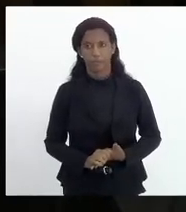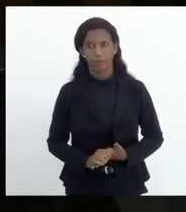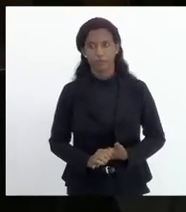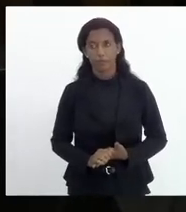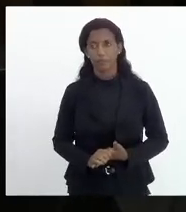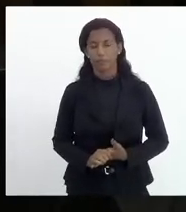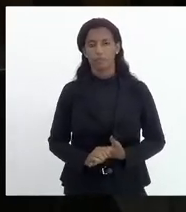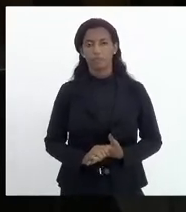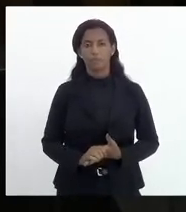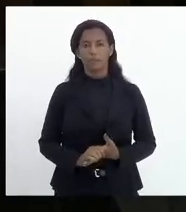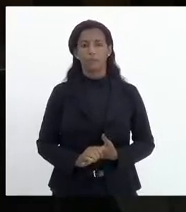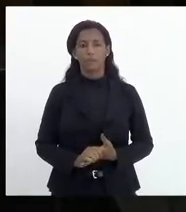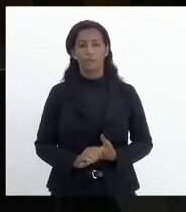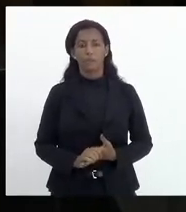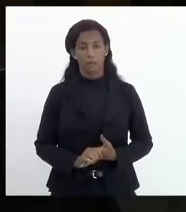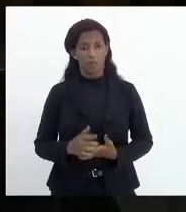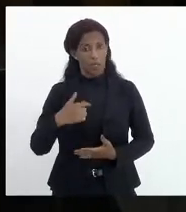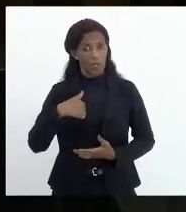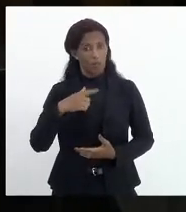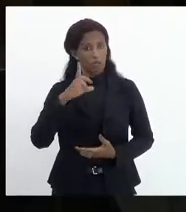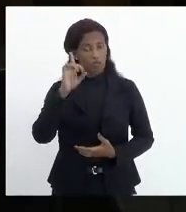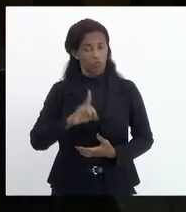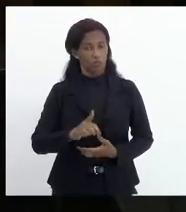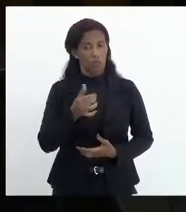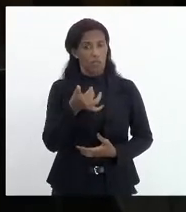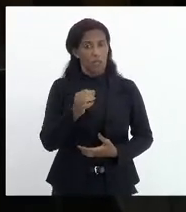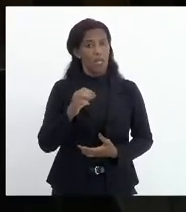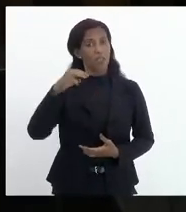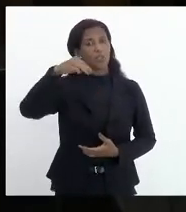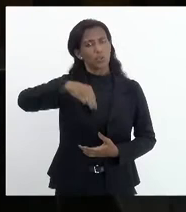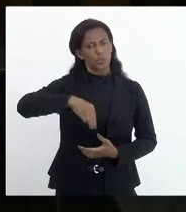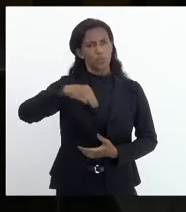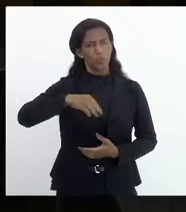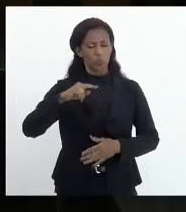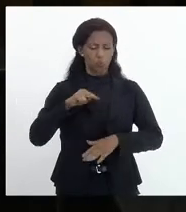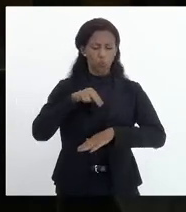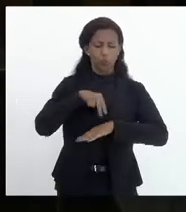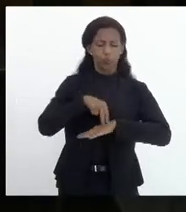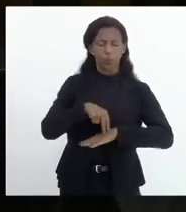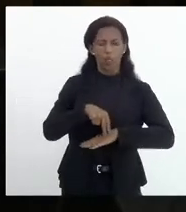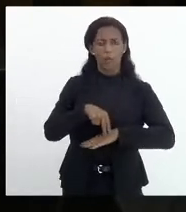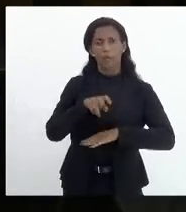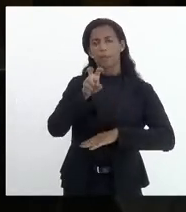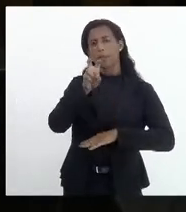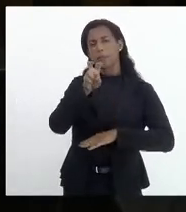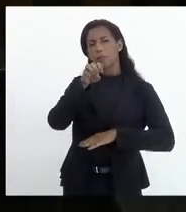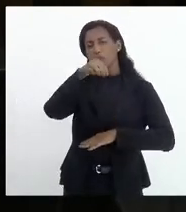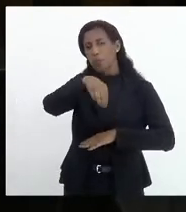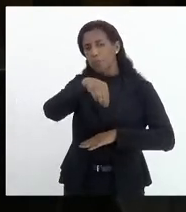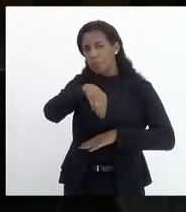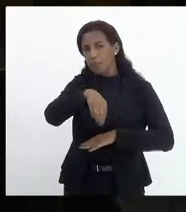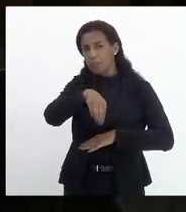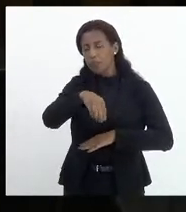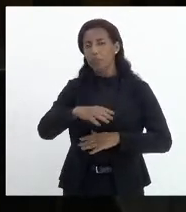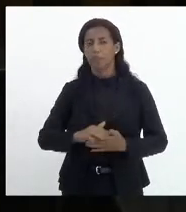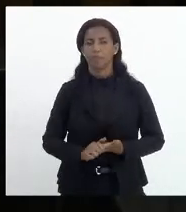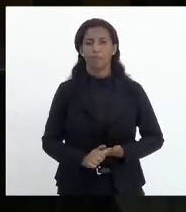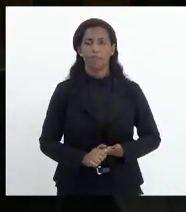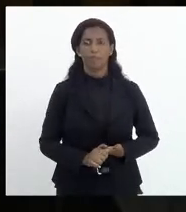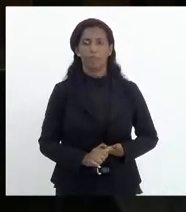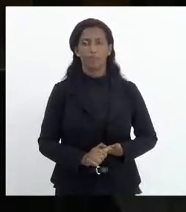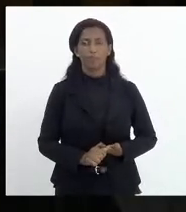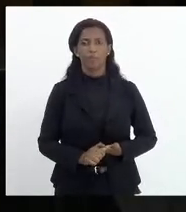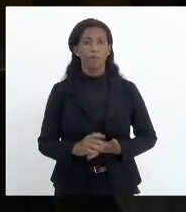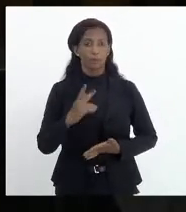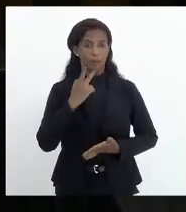que tem o direito o Comprei cinco trazer